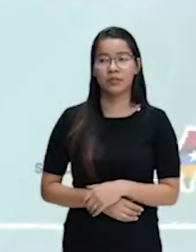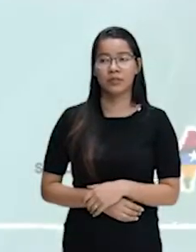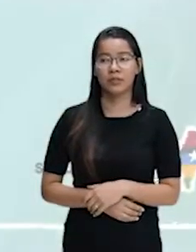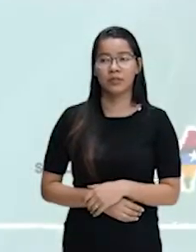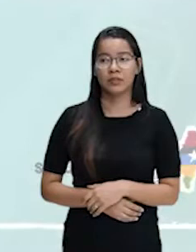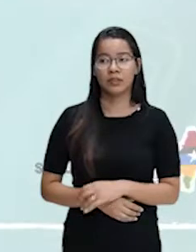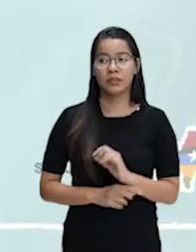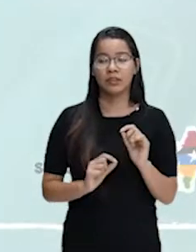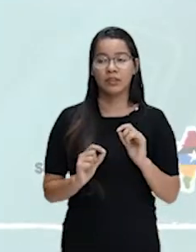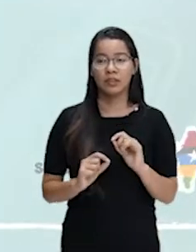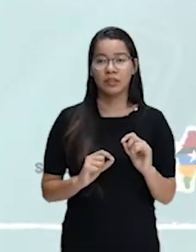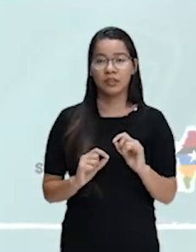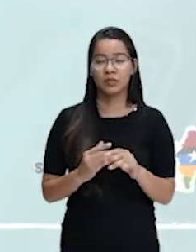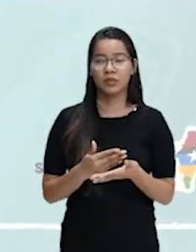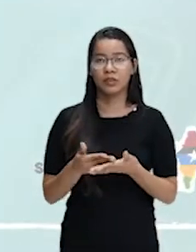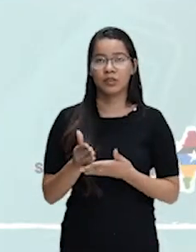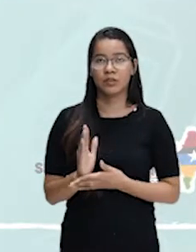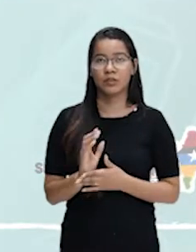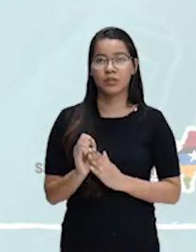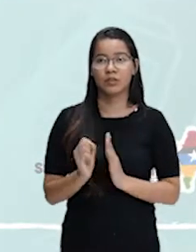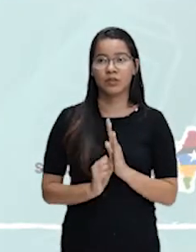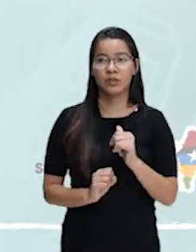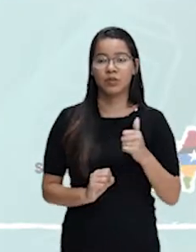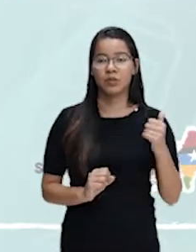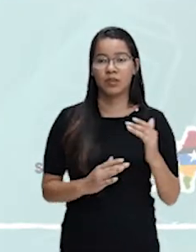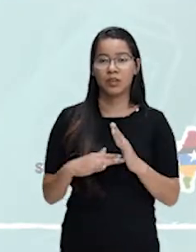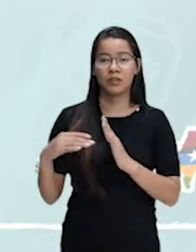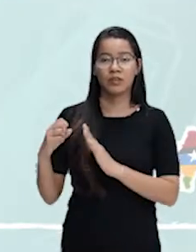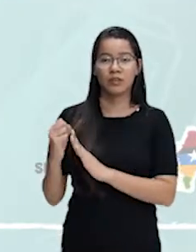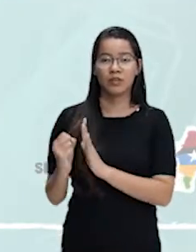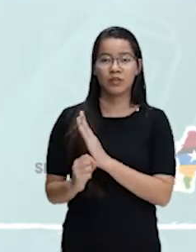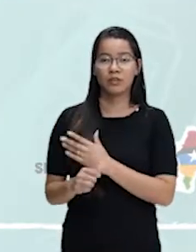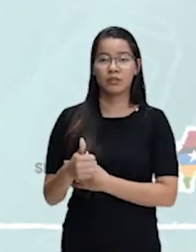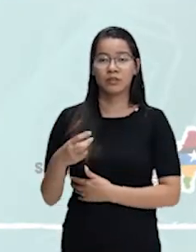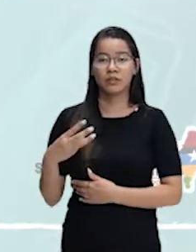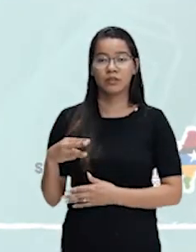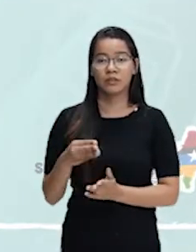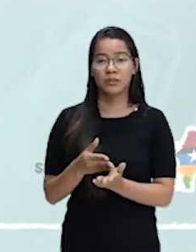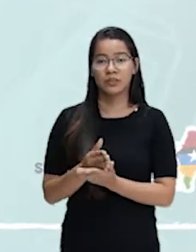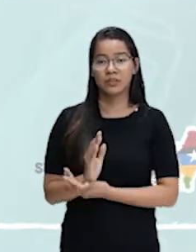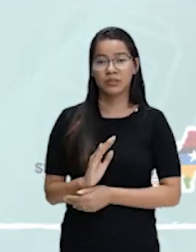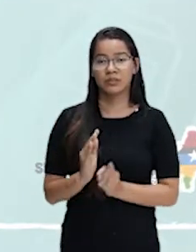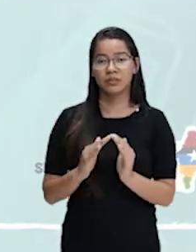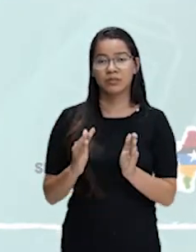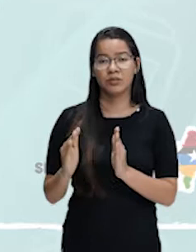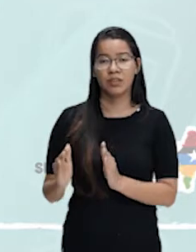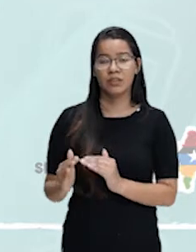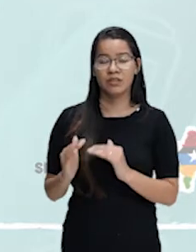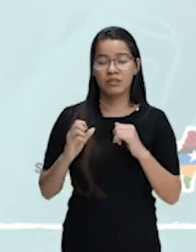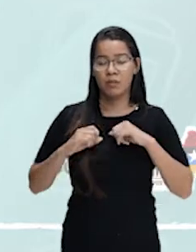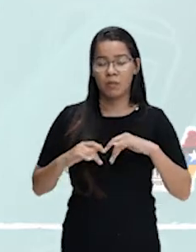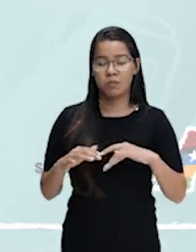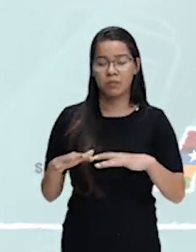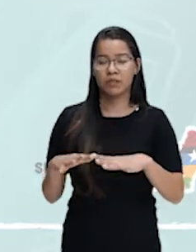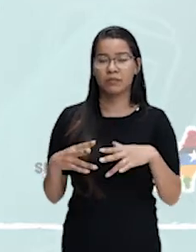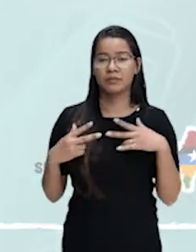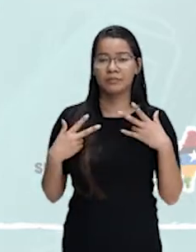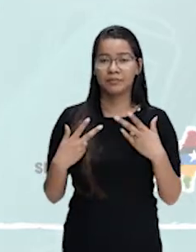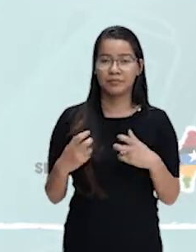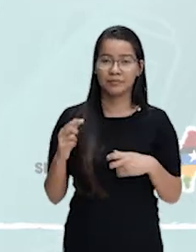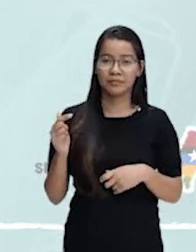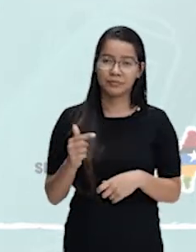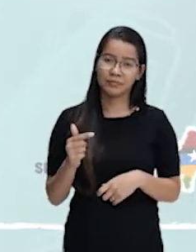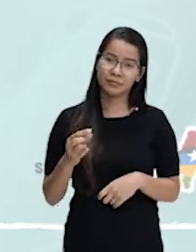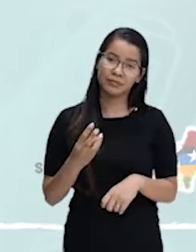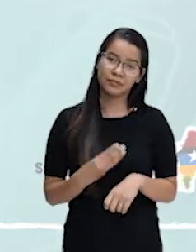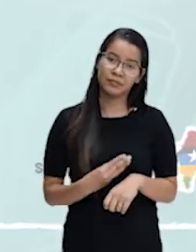Ocidente, durante o século XI ao século XIII, ele está atravessando uma fase de expansão, observe que nesse